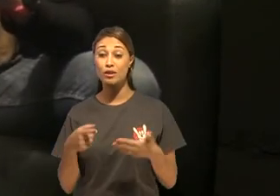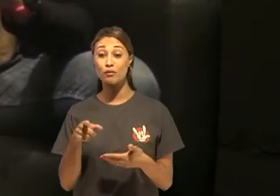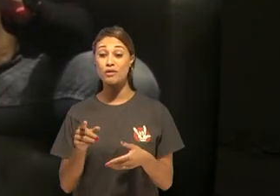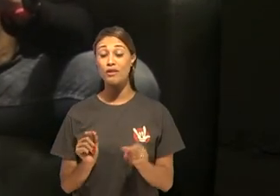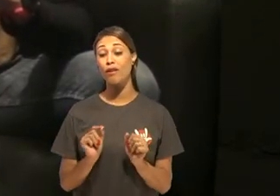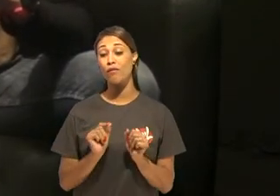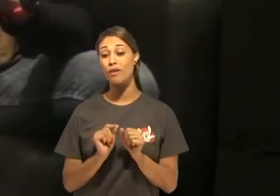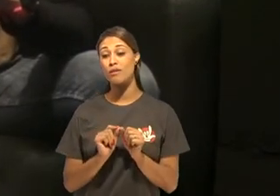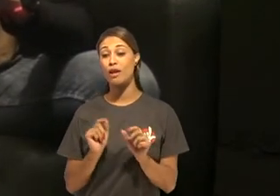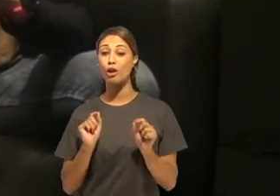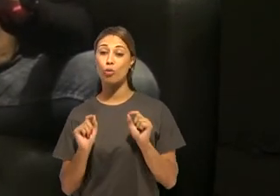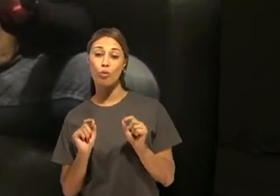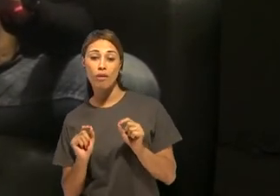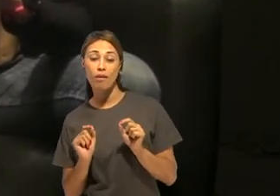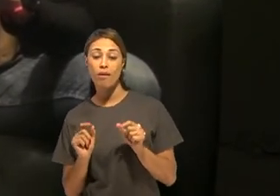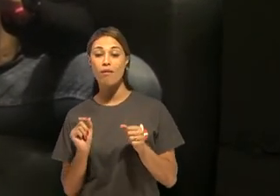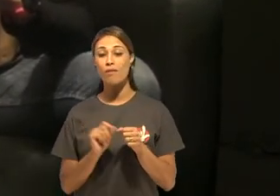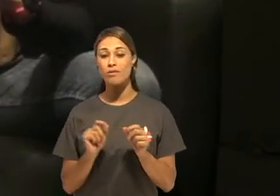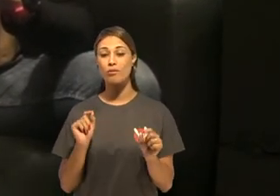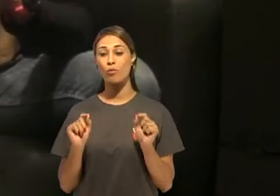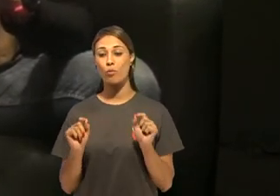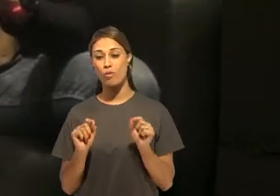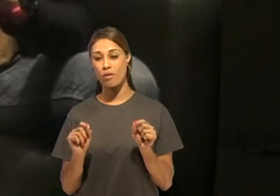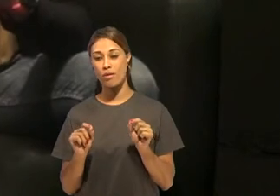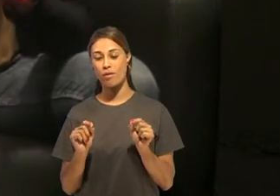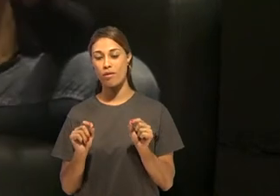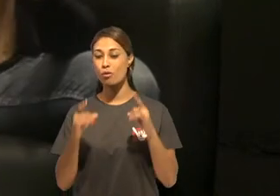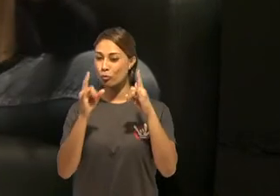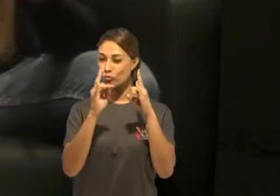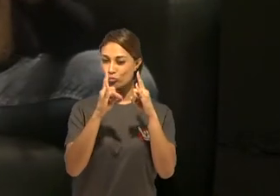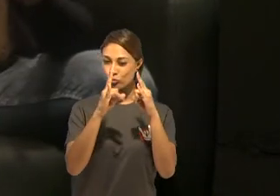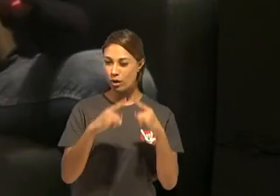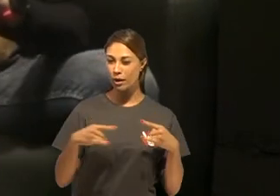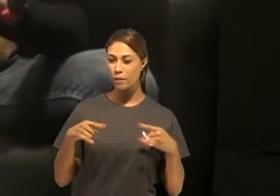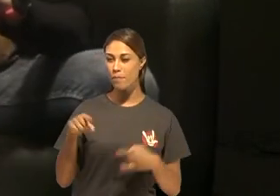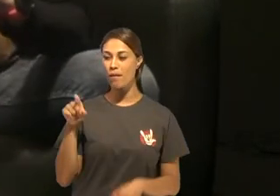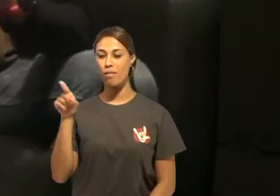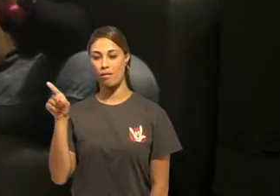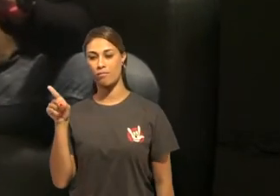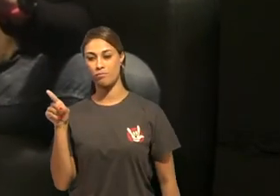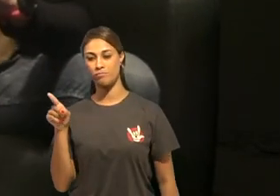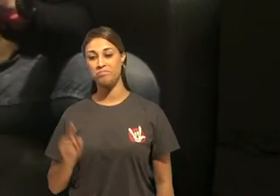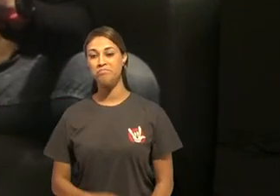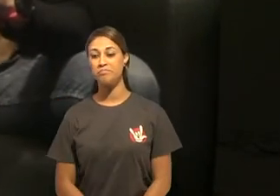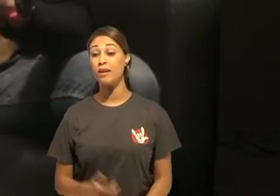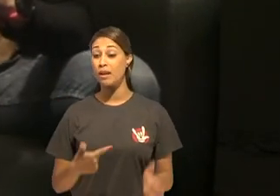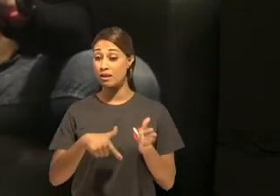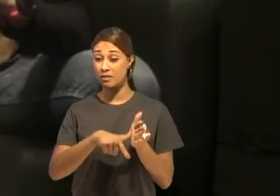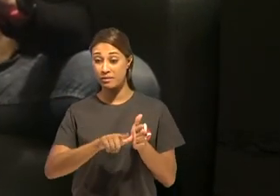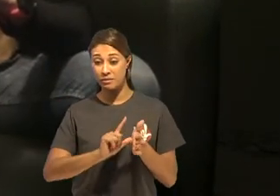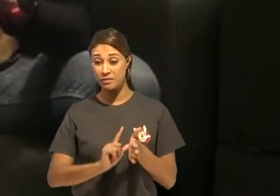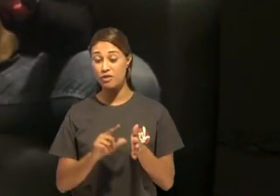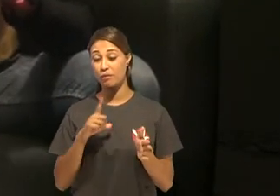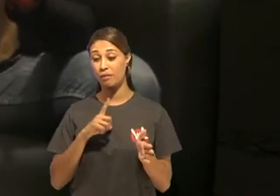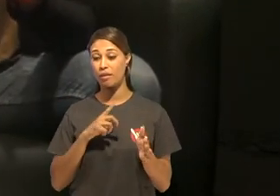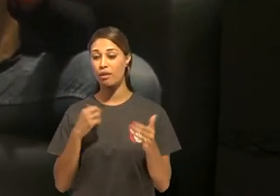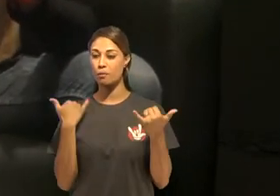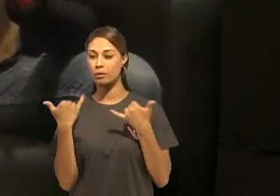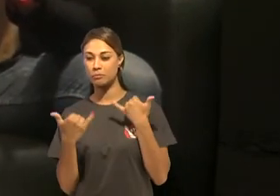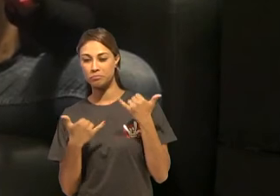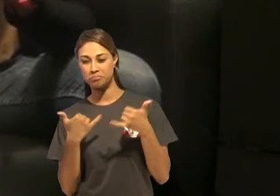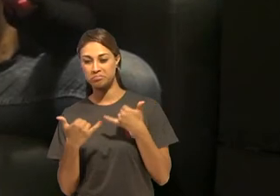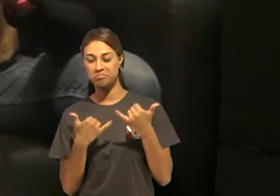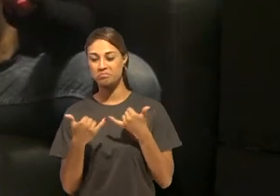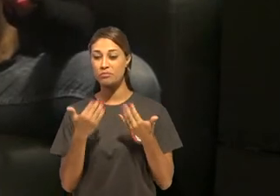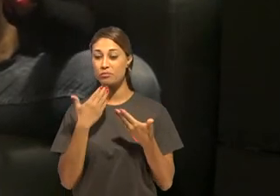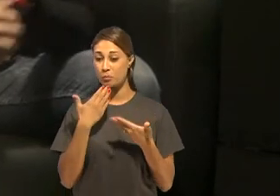você estaria? O que você estaria fazendo agora no nosso acamp? Antes da gente continuar, já já a gente vai ter um quiz e eu quero já pedir que